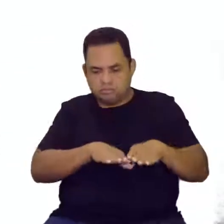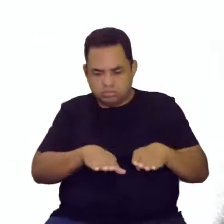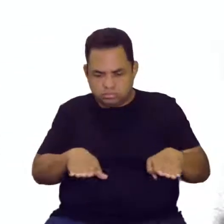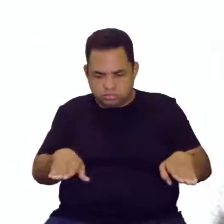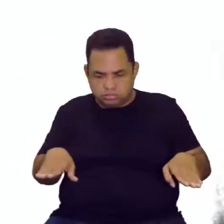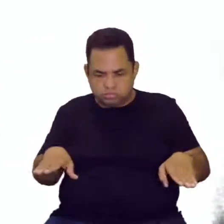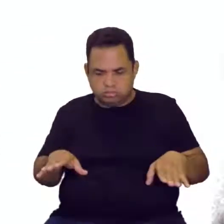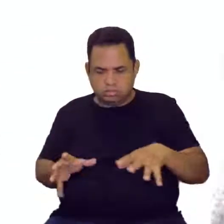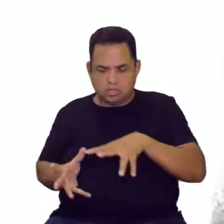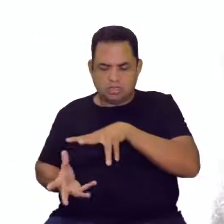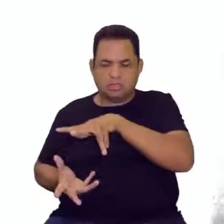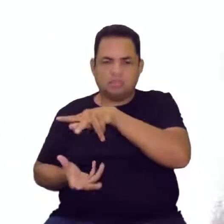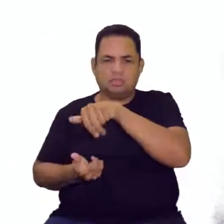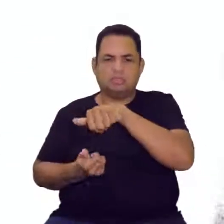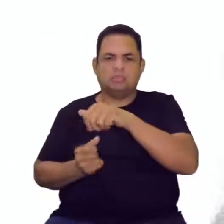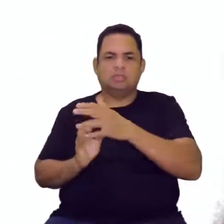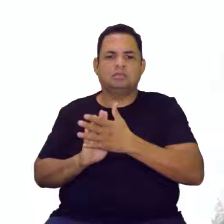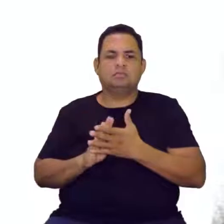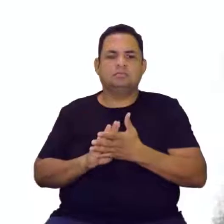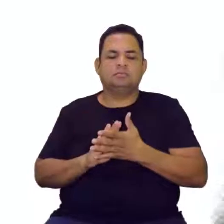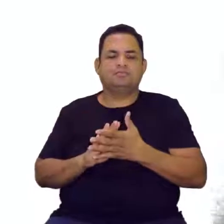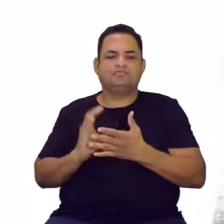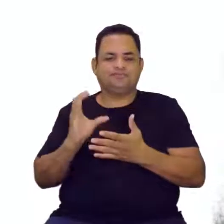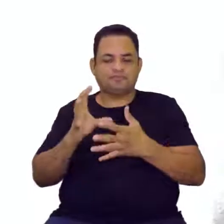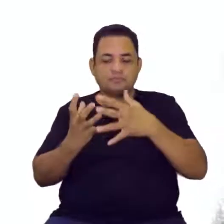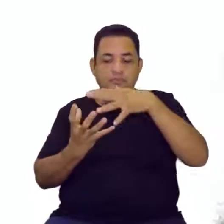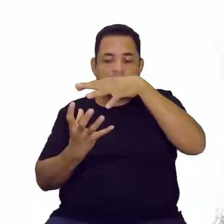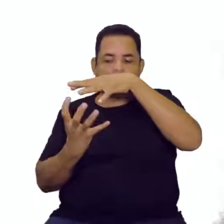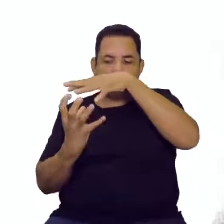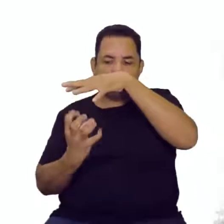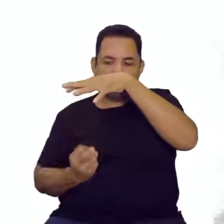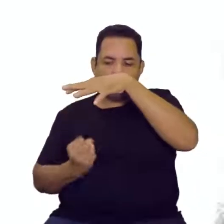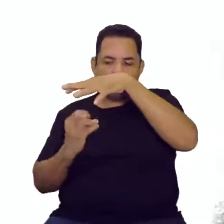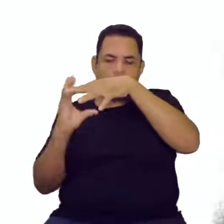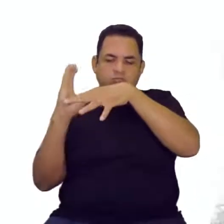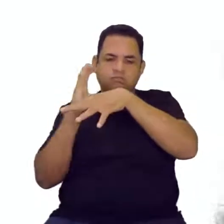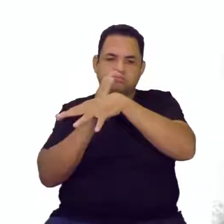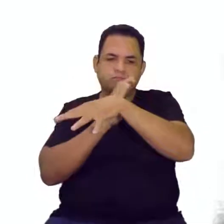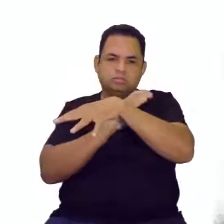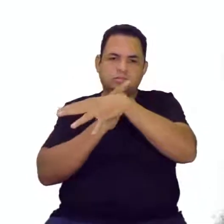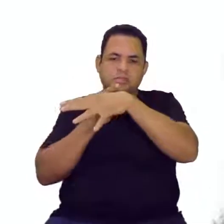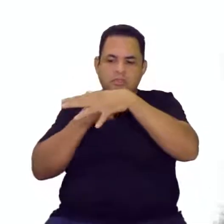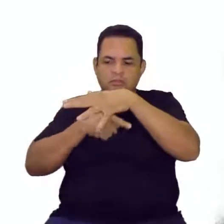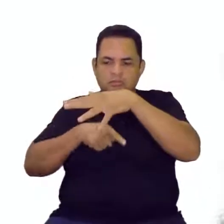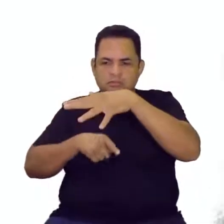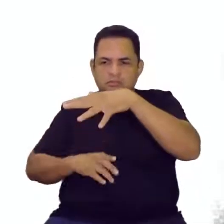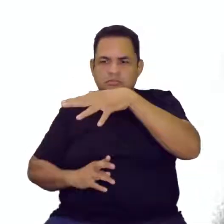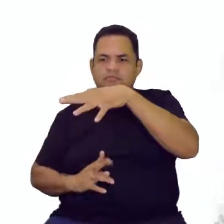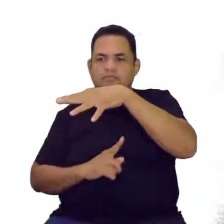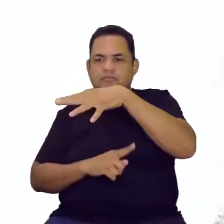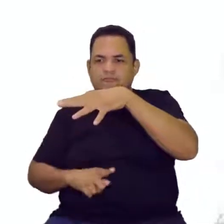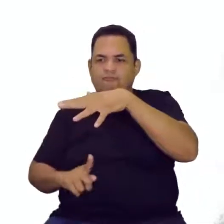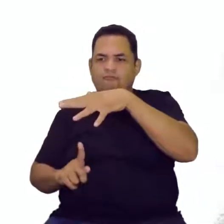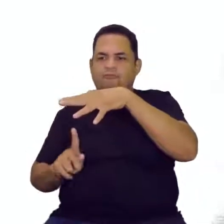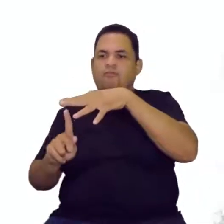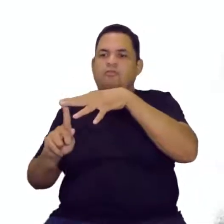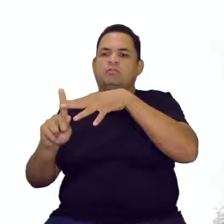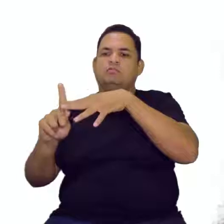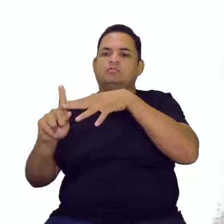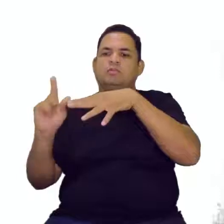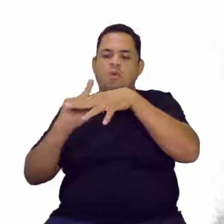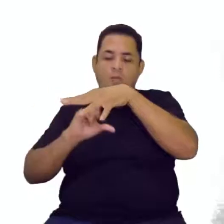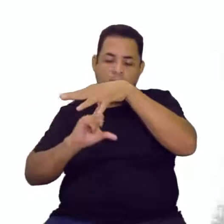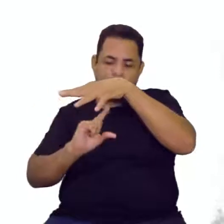terrestre, parte desse calor é absorvido e é repelido para o